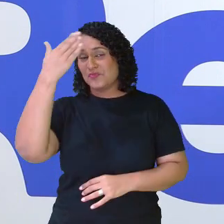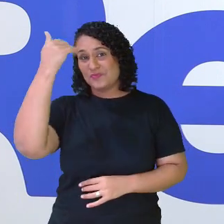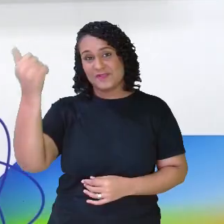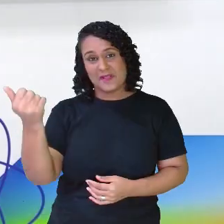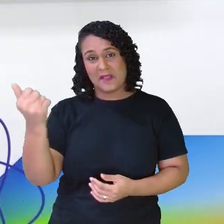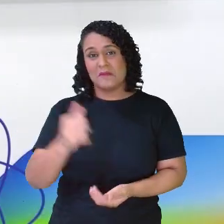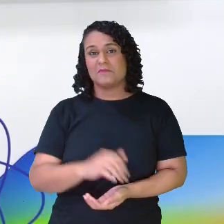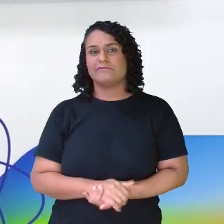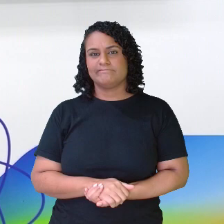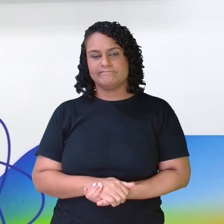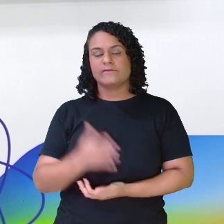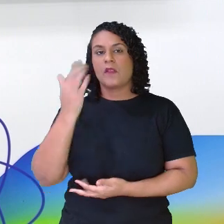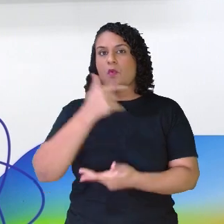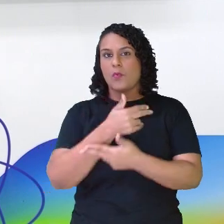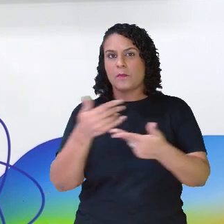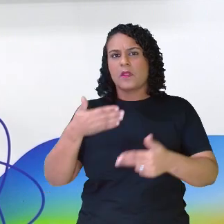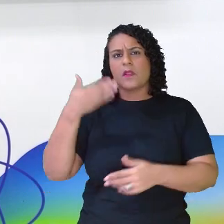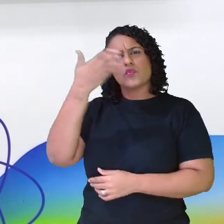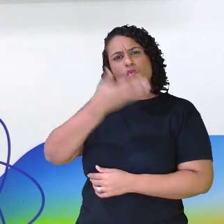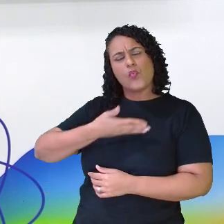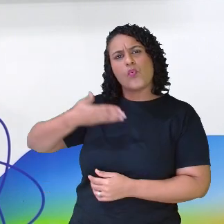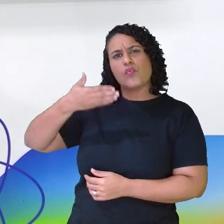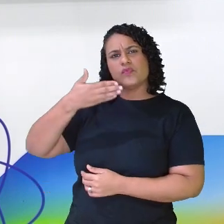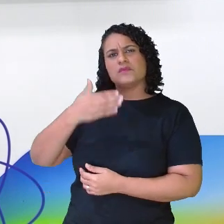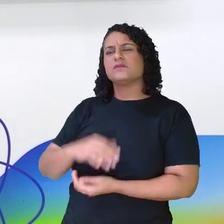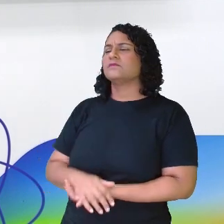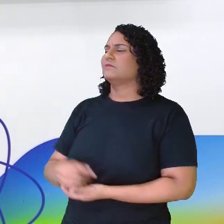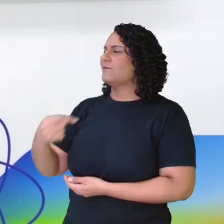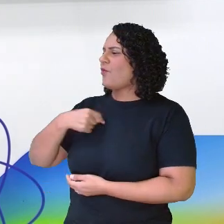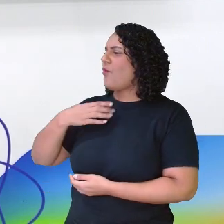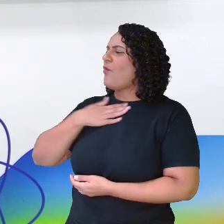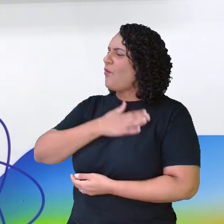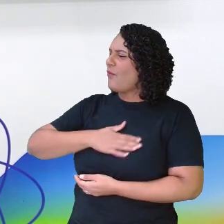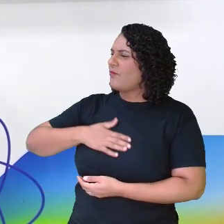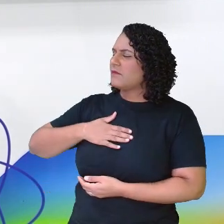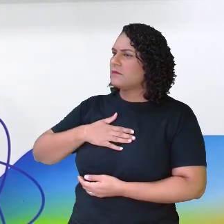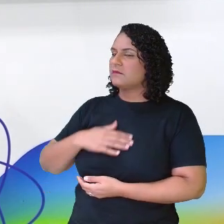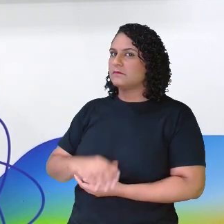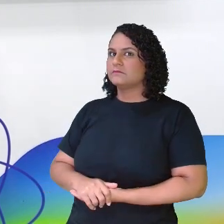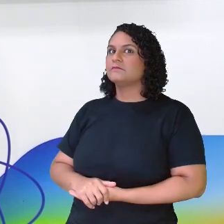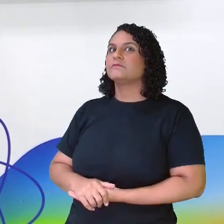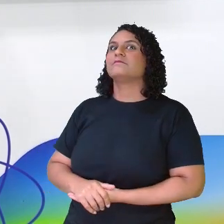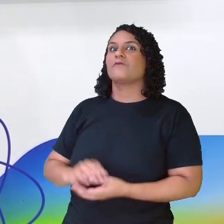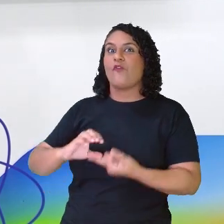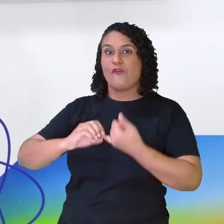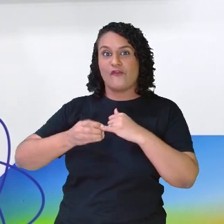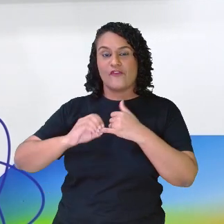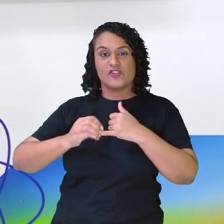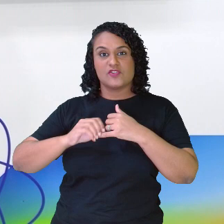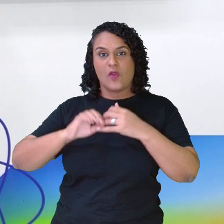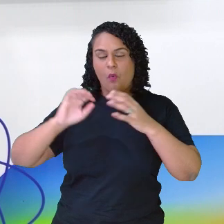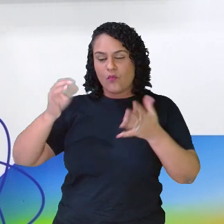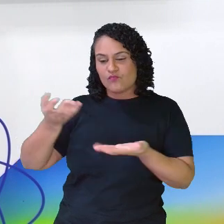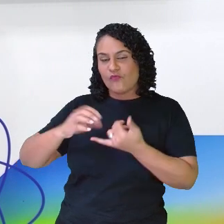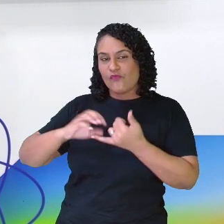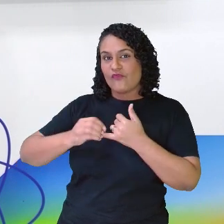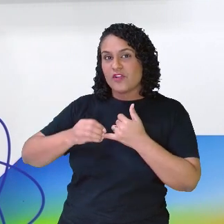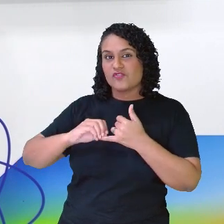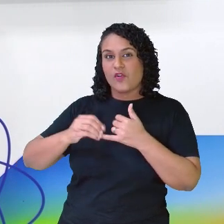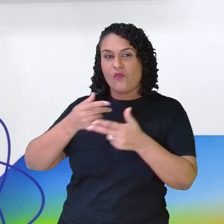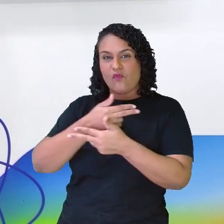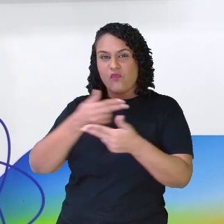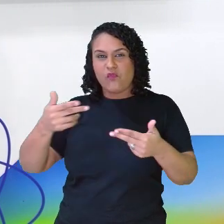Exatamente. Comidas doces, quem é que não gosta de um doce? Eu gosto demais. E a feijoada? Opa, herança do passado